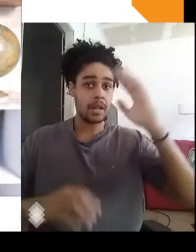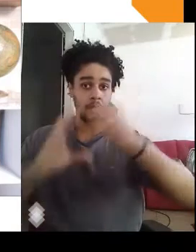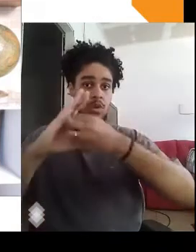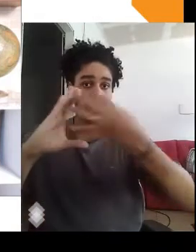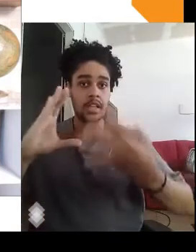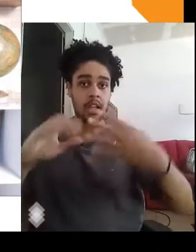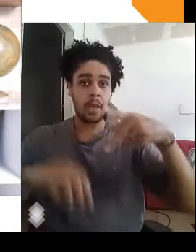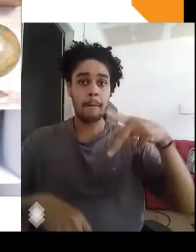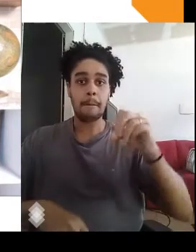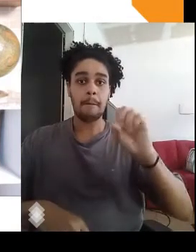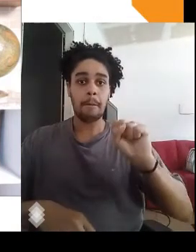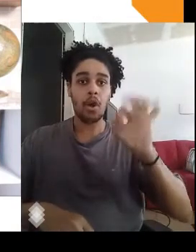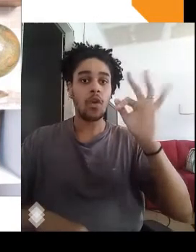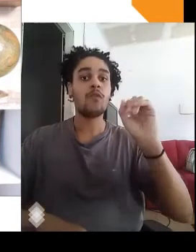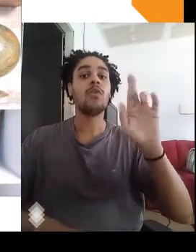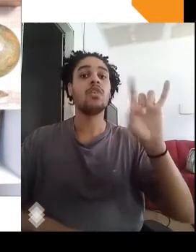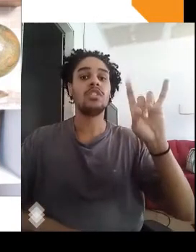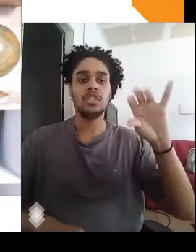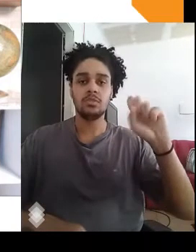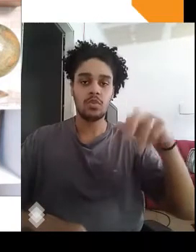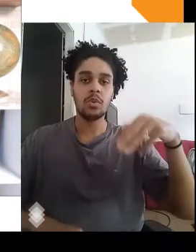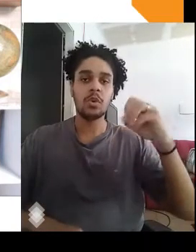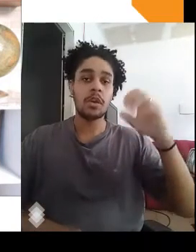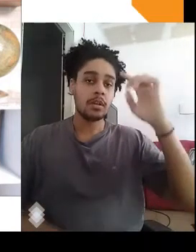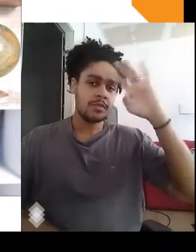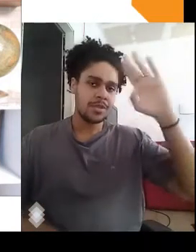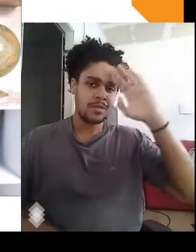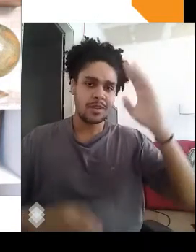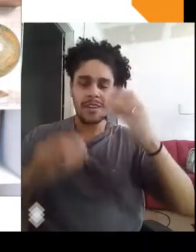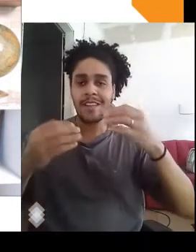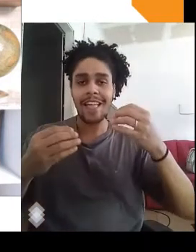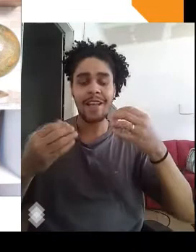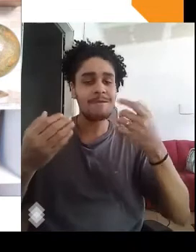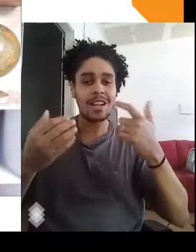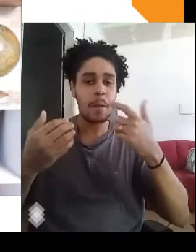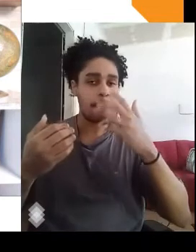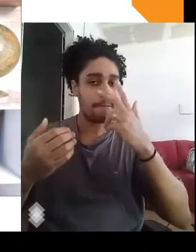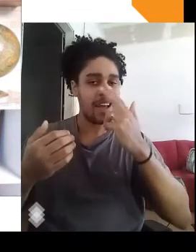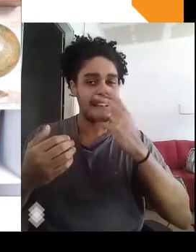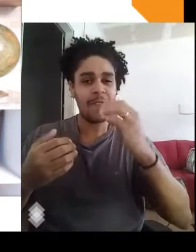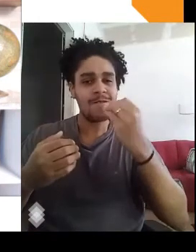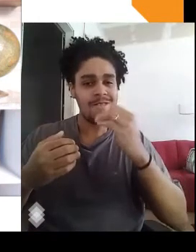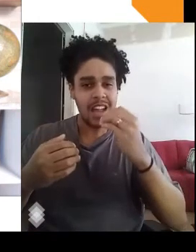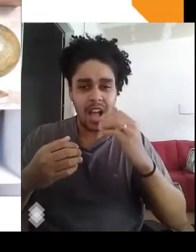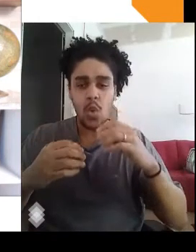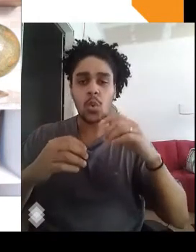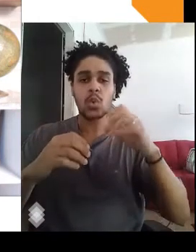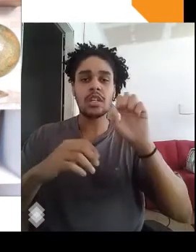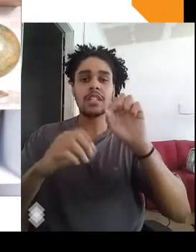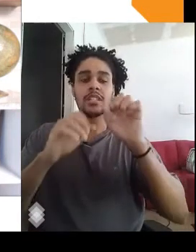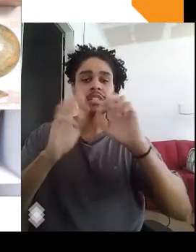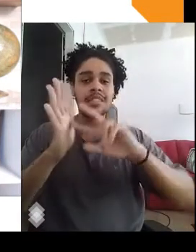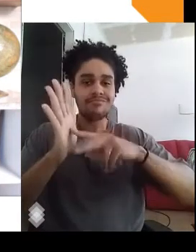Características do pós-fordismo, principalmente o enfraquecimento de sindicatos, dispensa de mão de obra, ou seja, é um